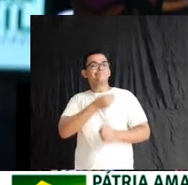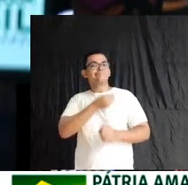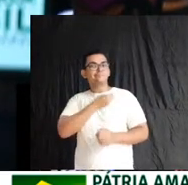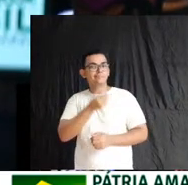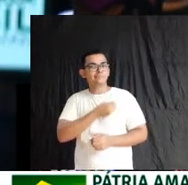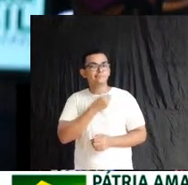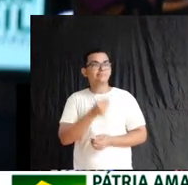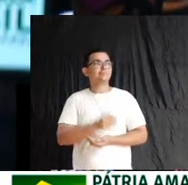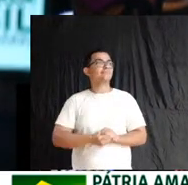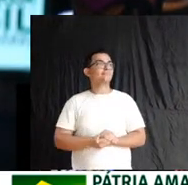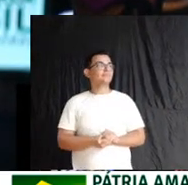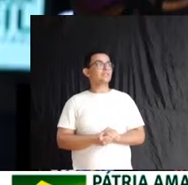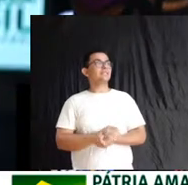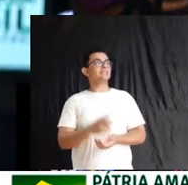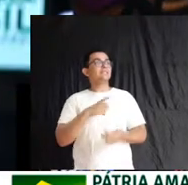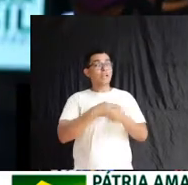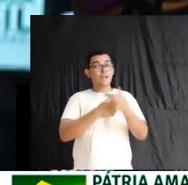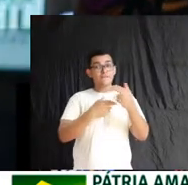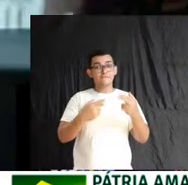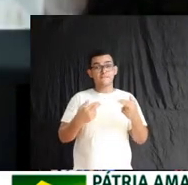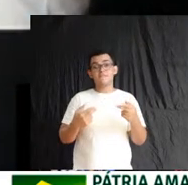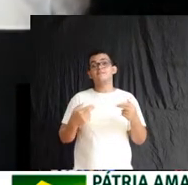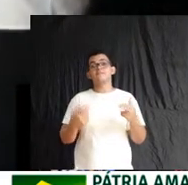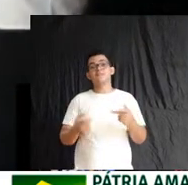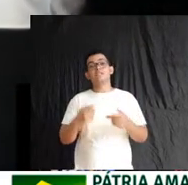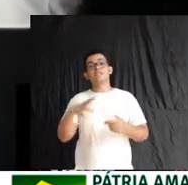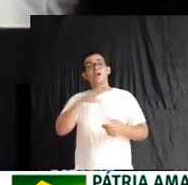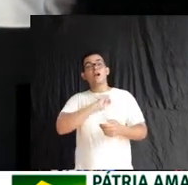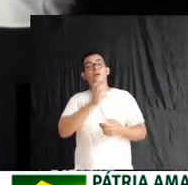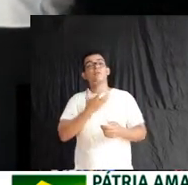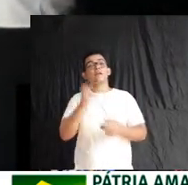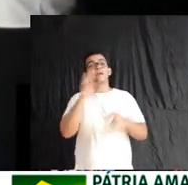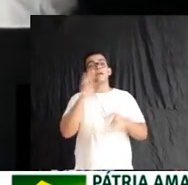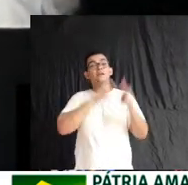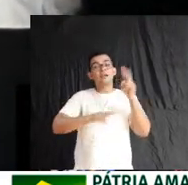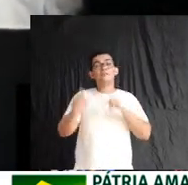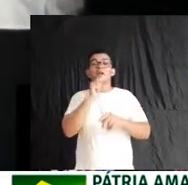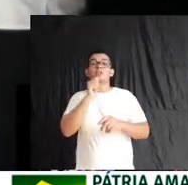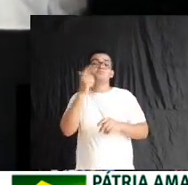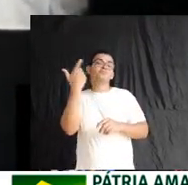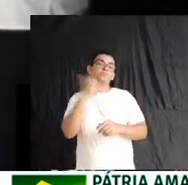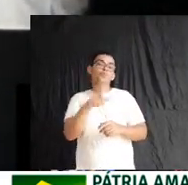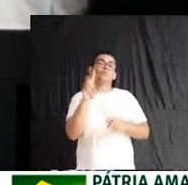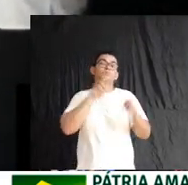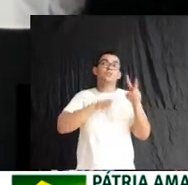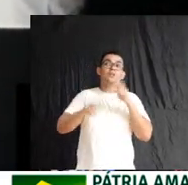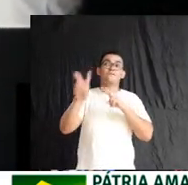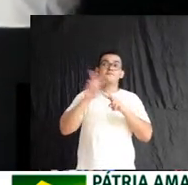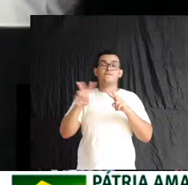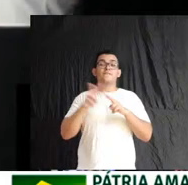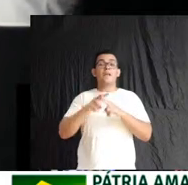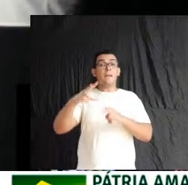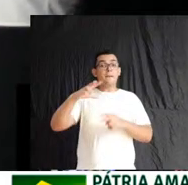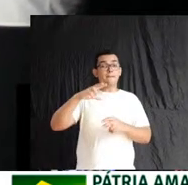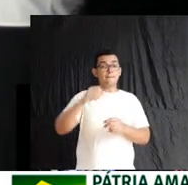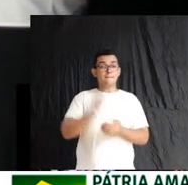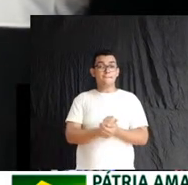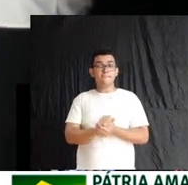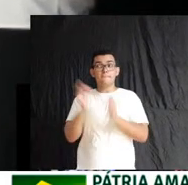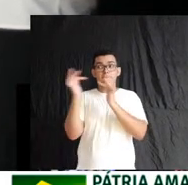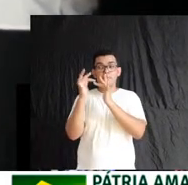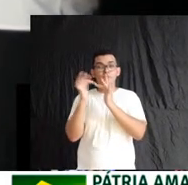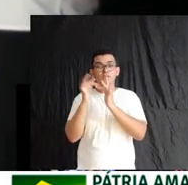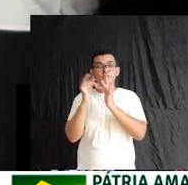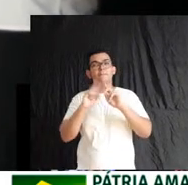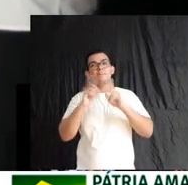uma meia dúzia de artistas ao vivo que eu ainda não assisti, que eu ainda não vi. Eu gostaria muito, muito,